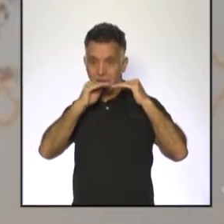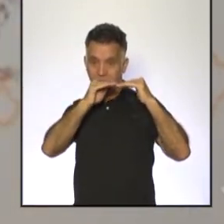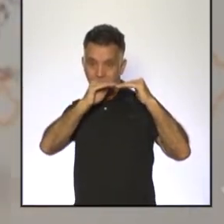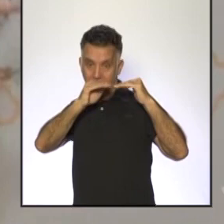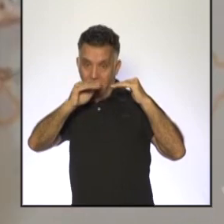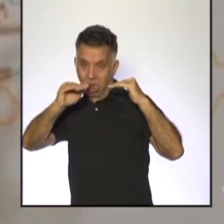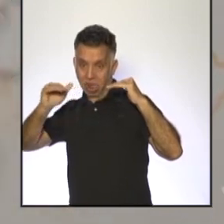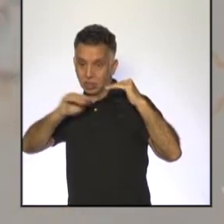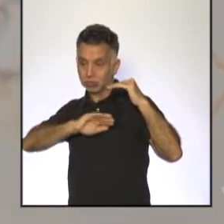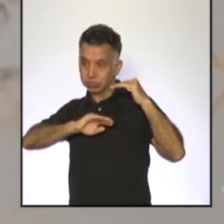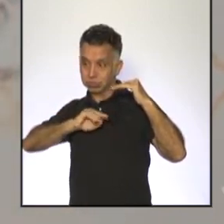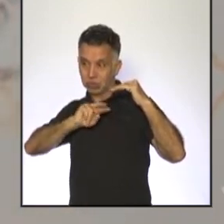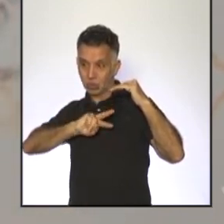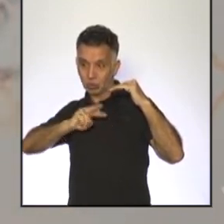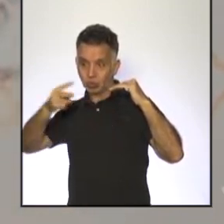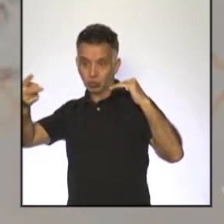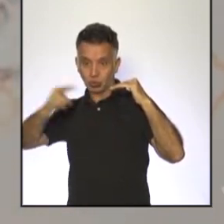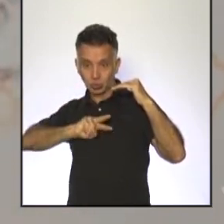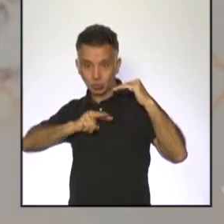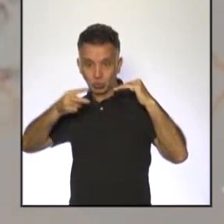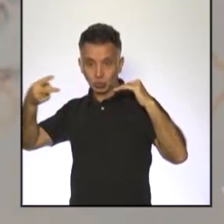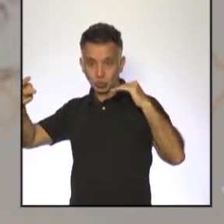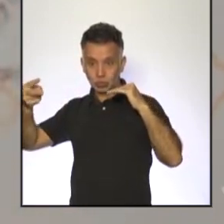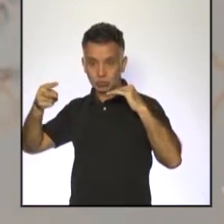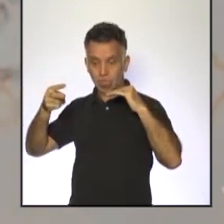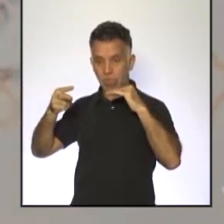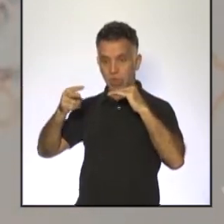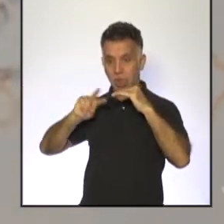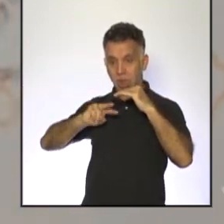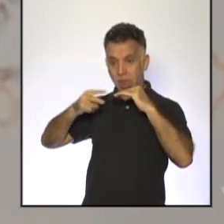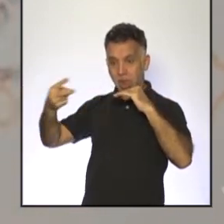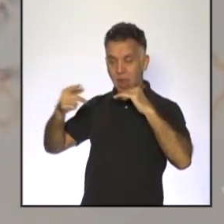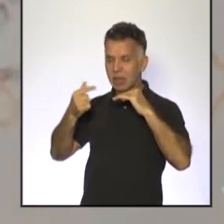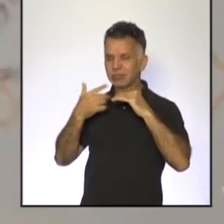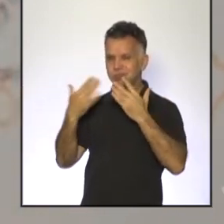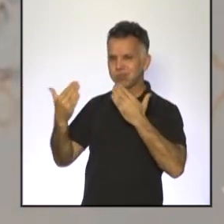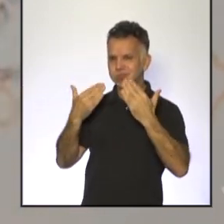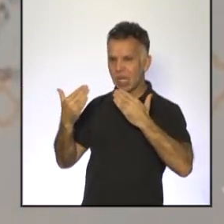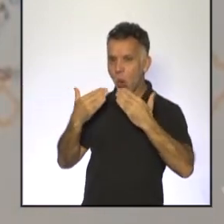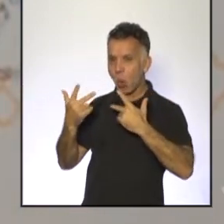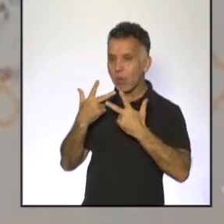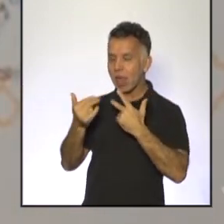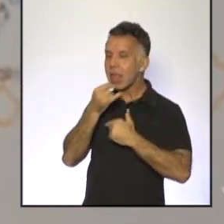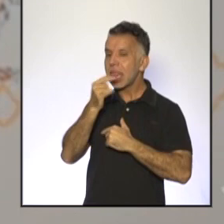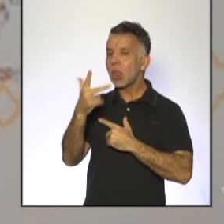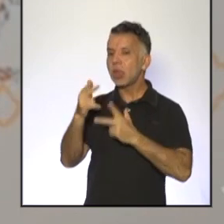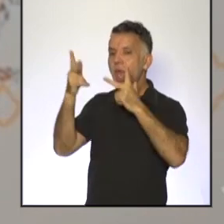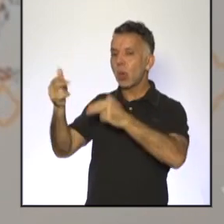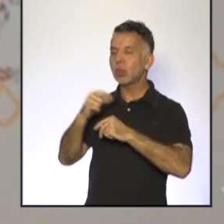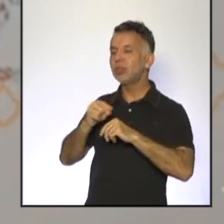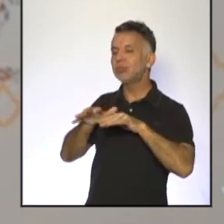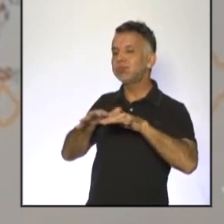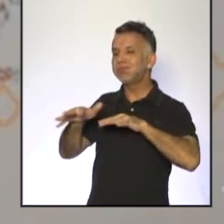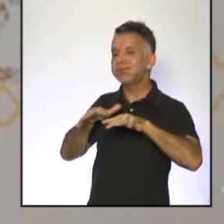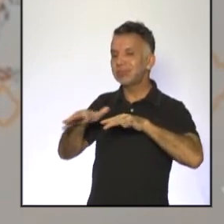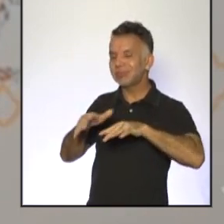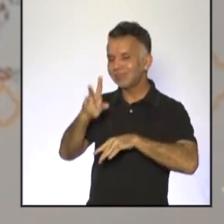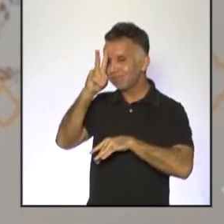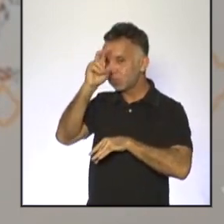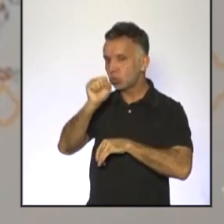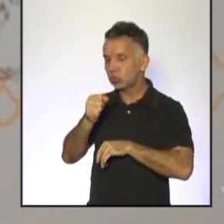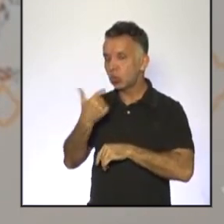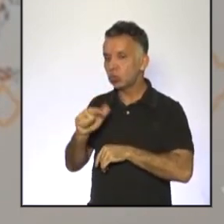Esse limite divergente não tem como característica fundamental o tectonismo intenso. O que